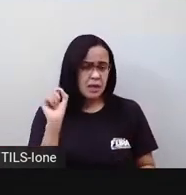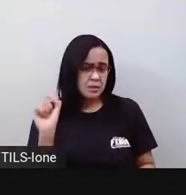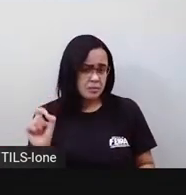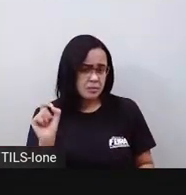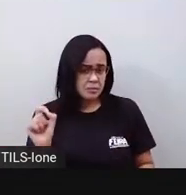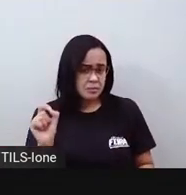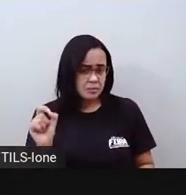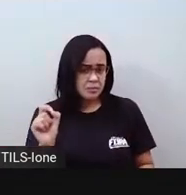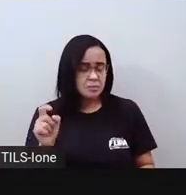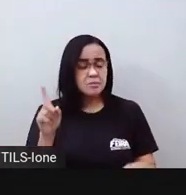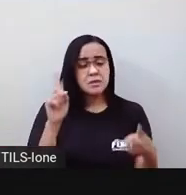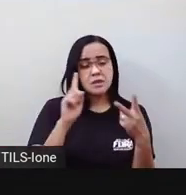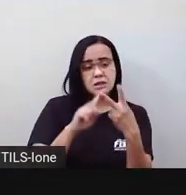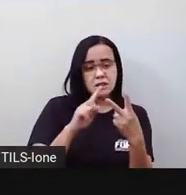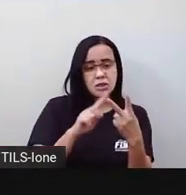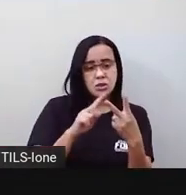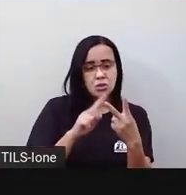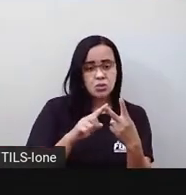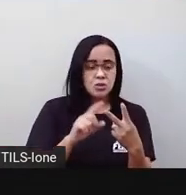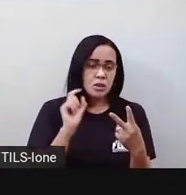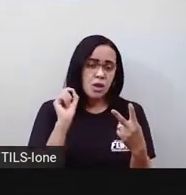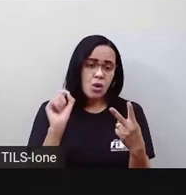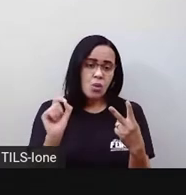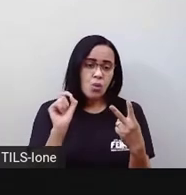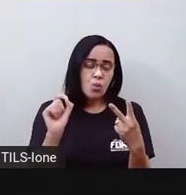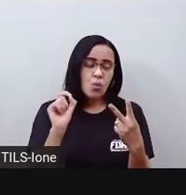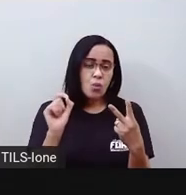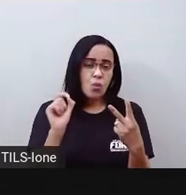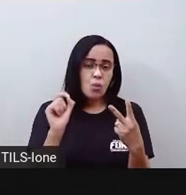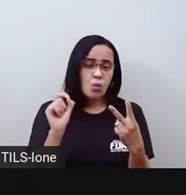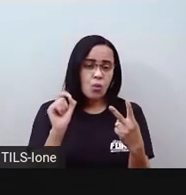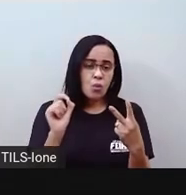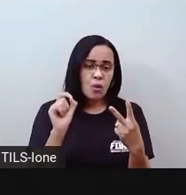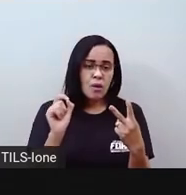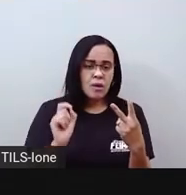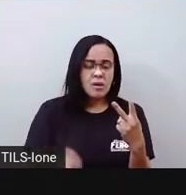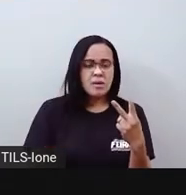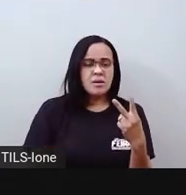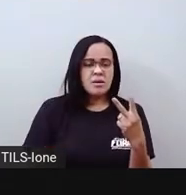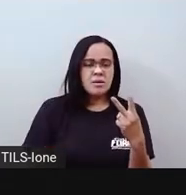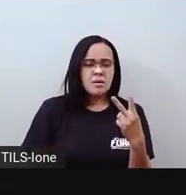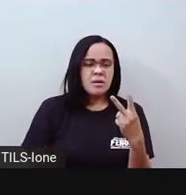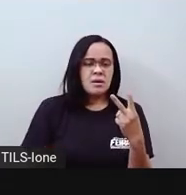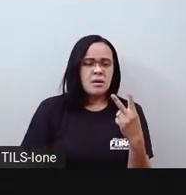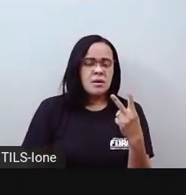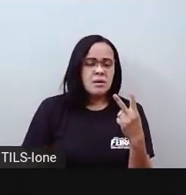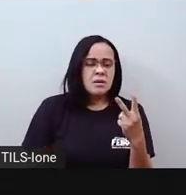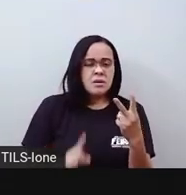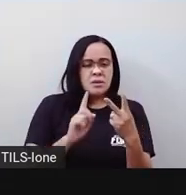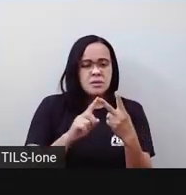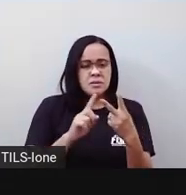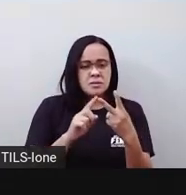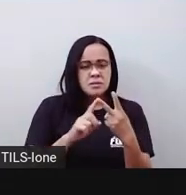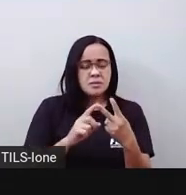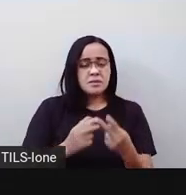segunda possibilidade. O panda aí está com number one, number two.